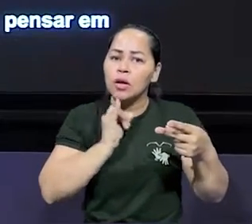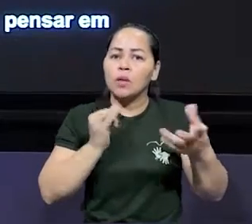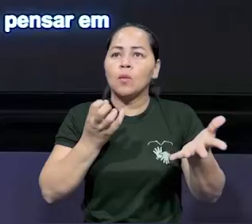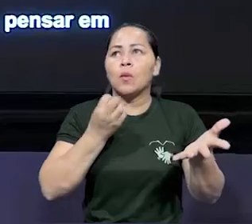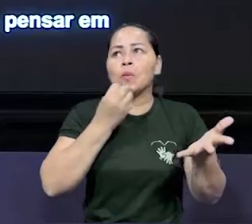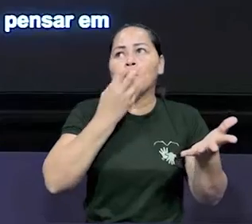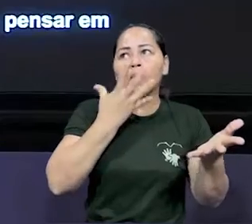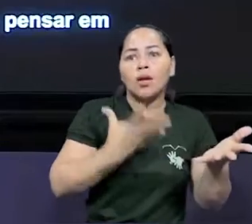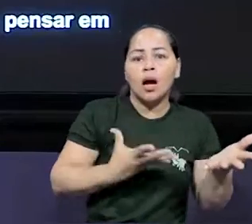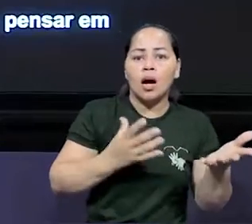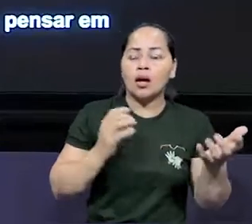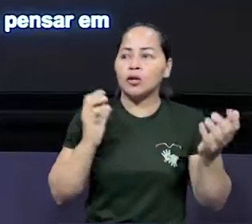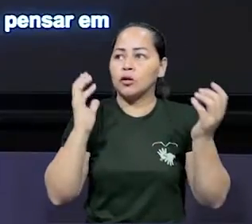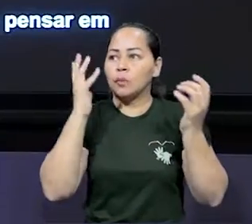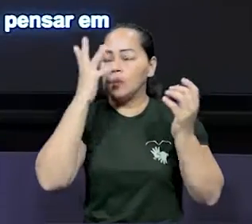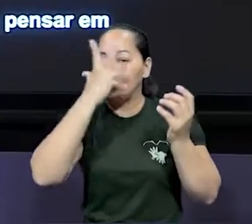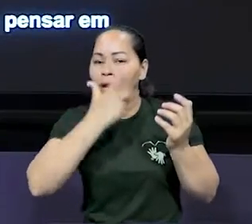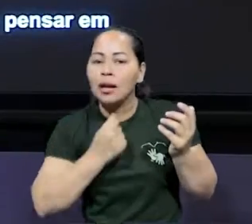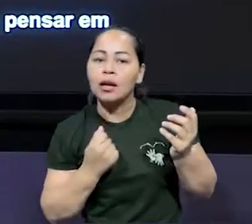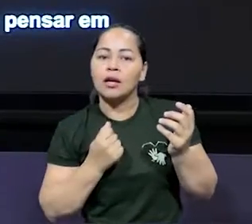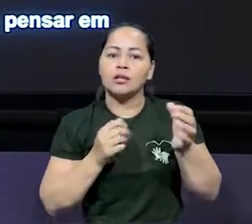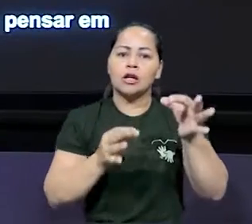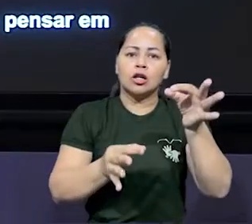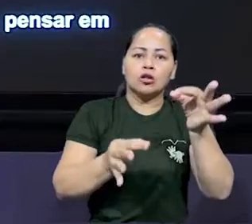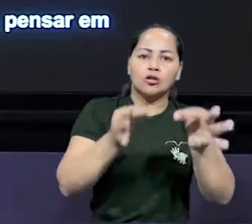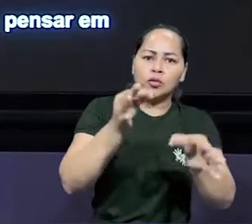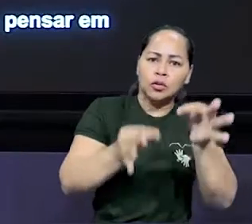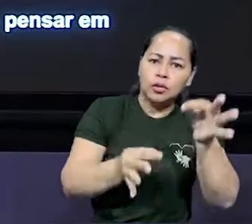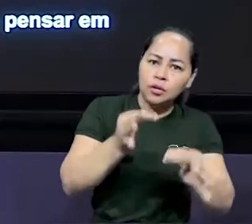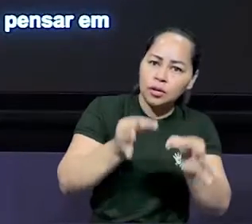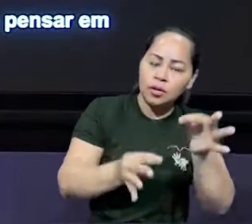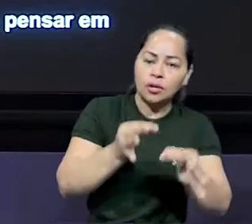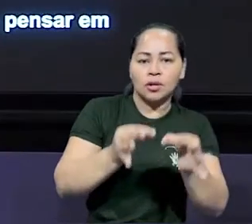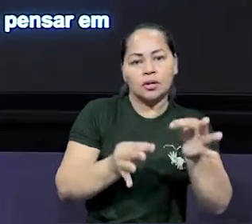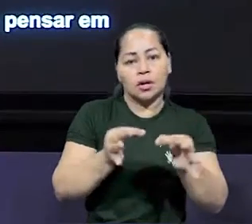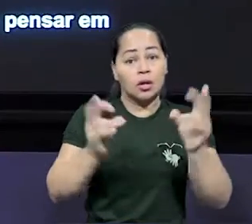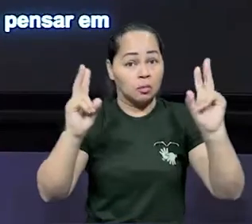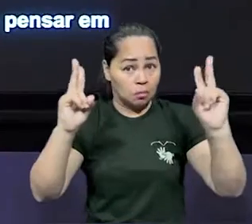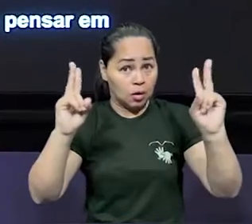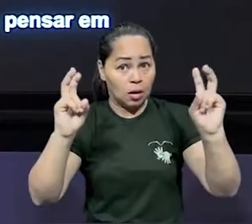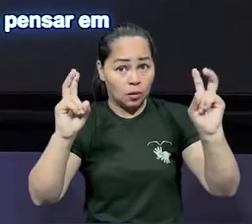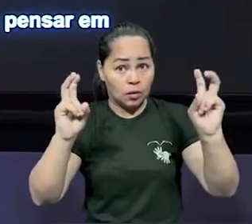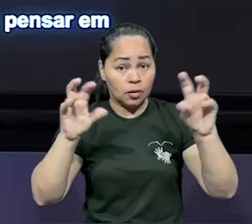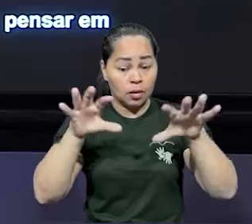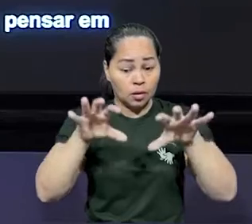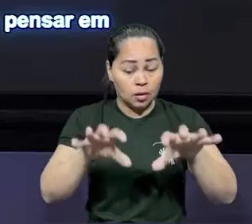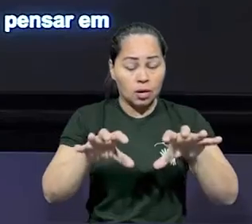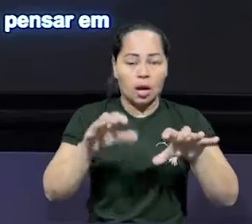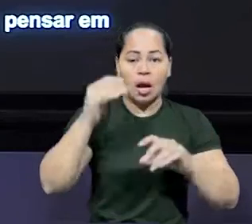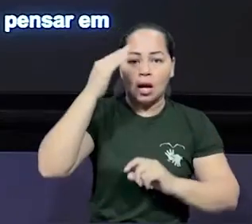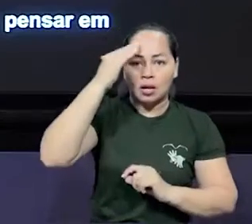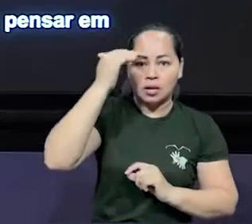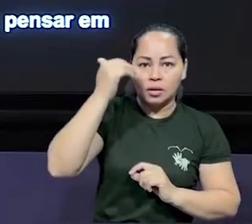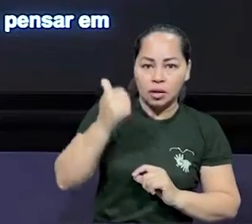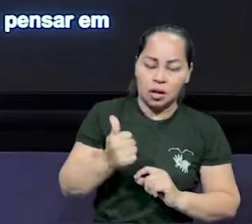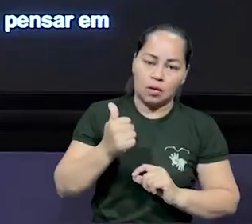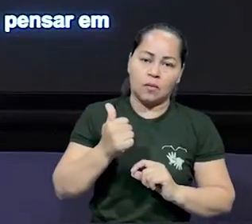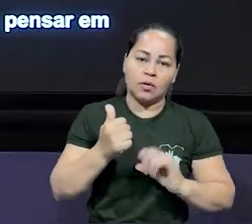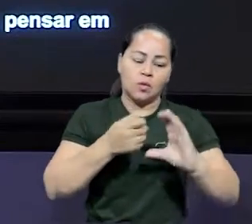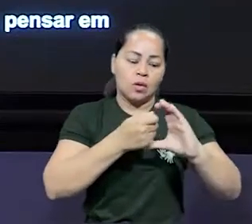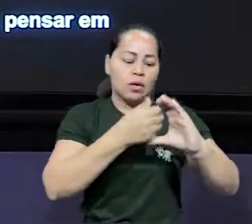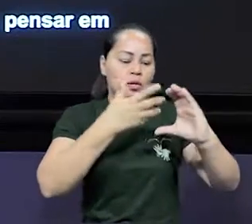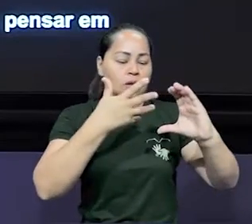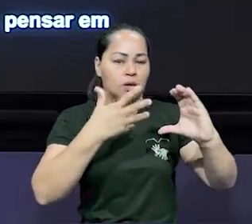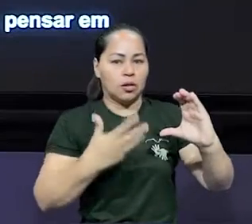como beleza, como justiça, que não sendo aspectos que se